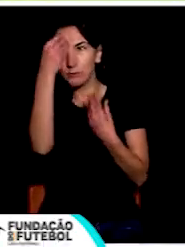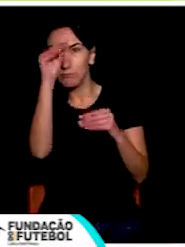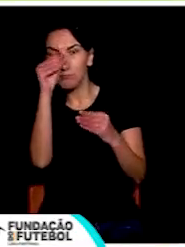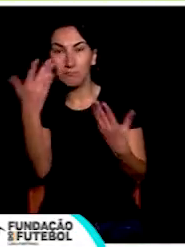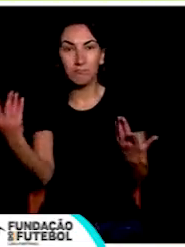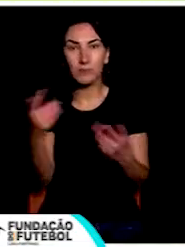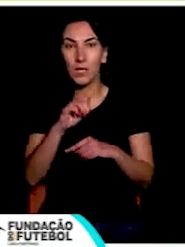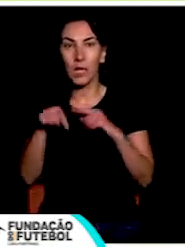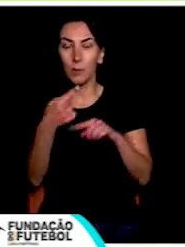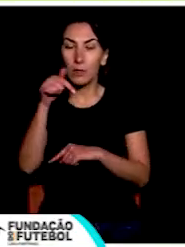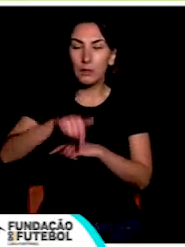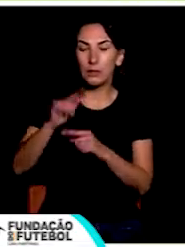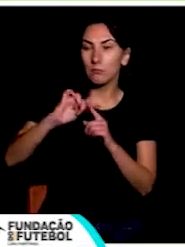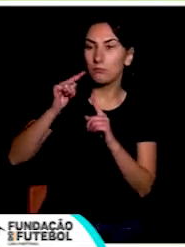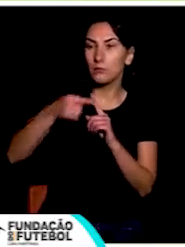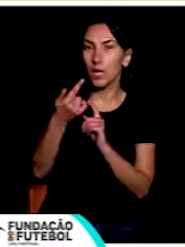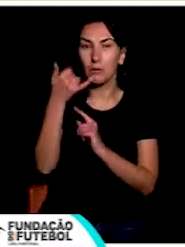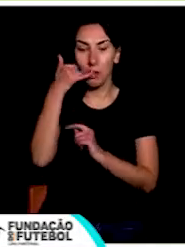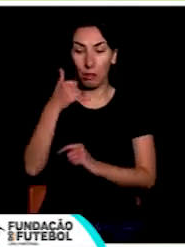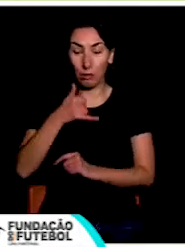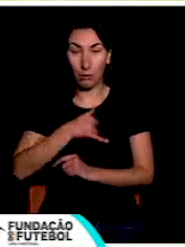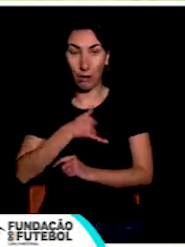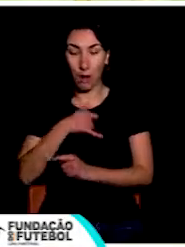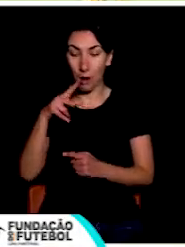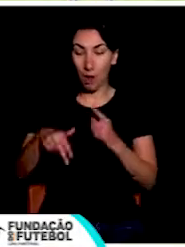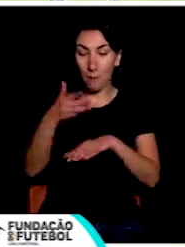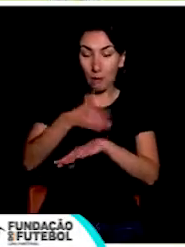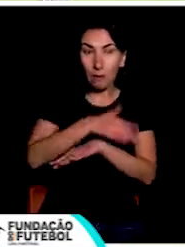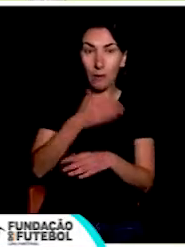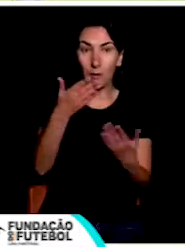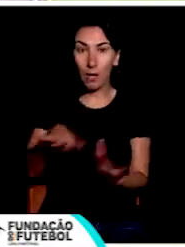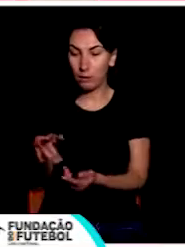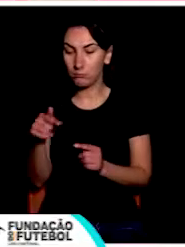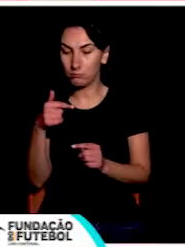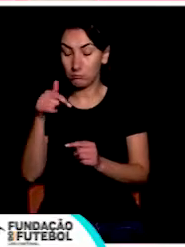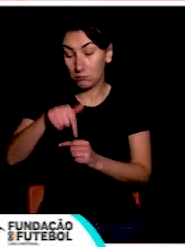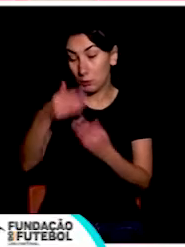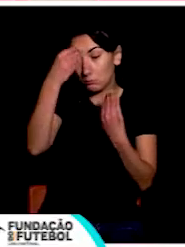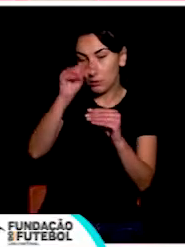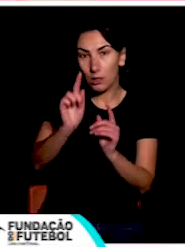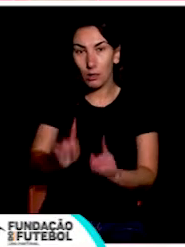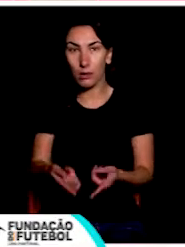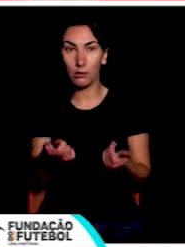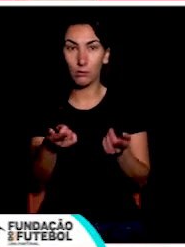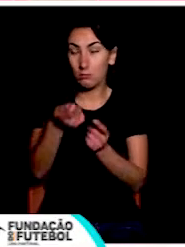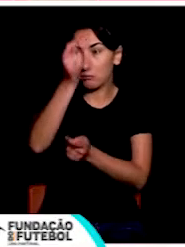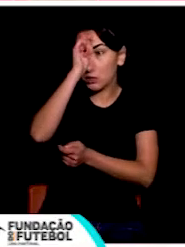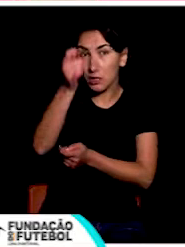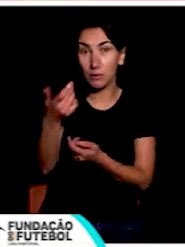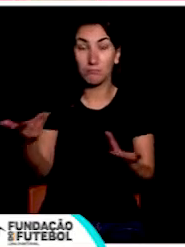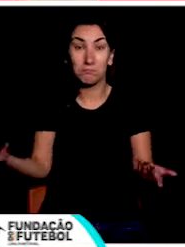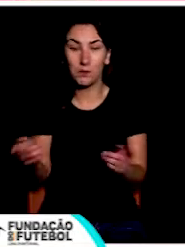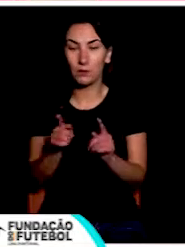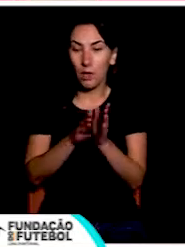treinos, três. Depois, este ano, ligaram-me, na meio da pré-época, para vir aqui aos Senos treinar. Comecei a treinar, fui de